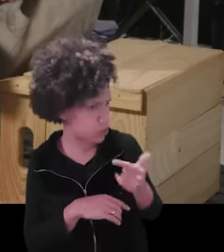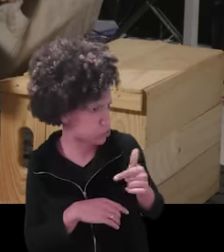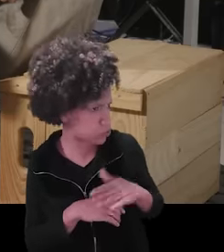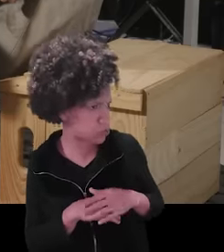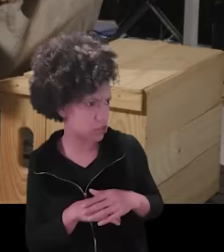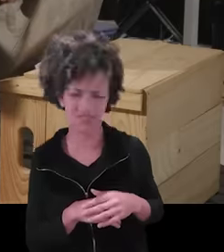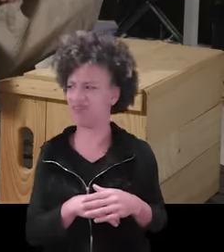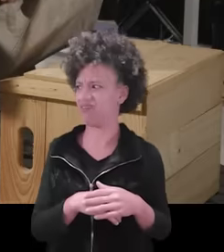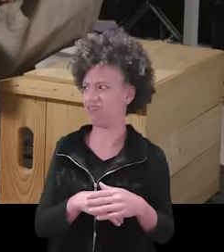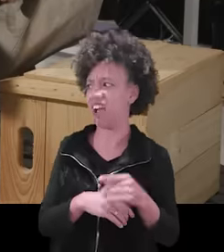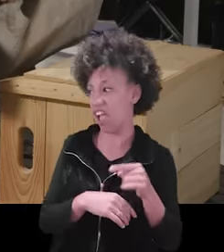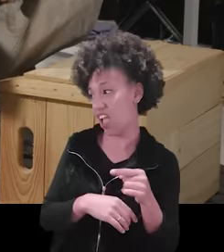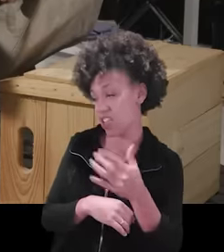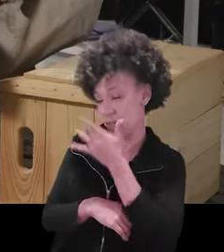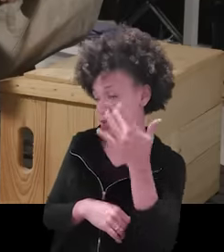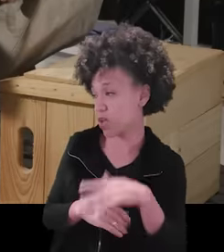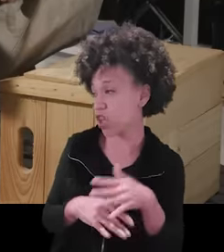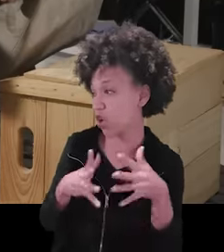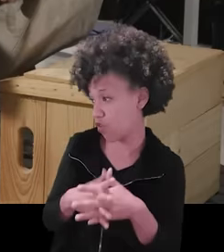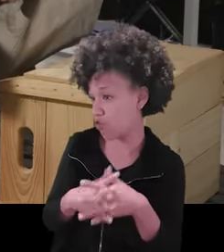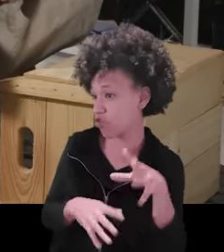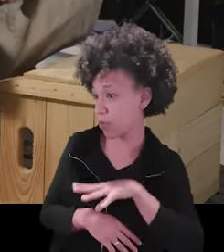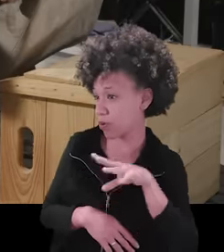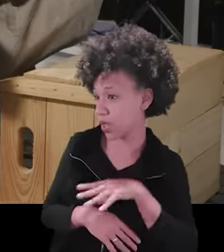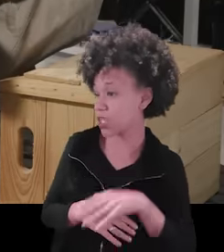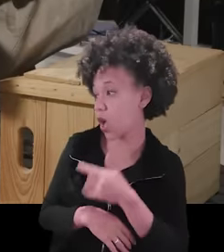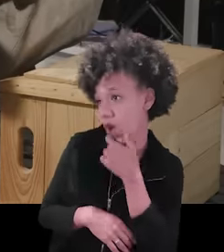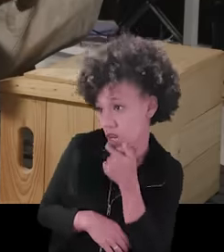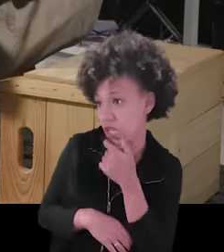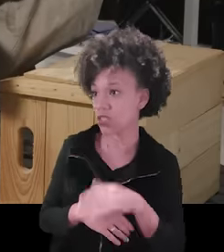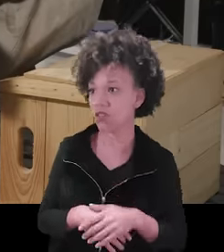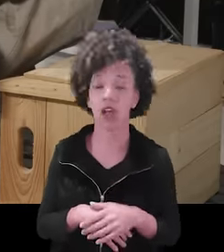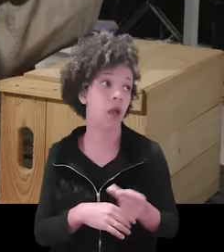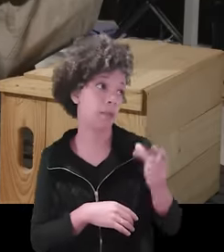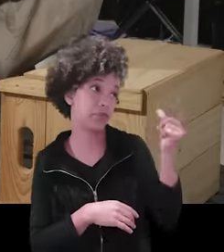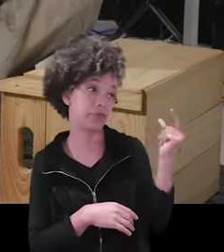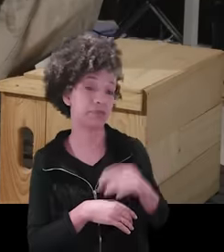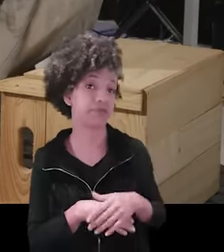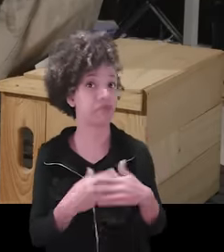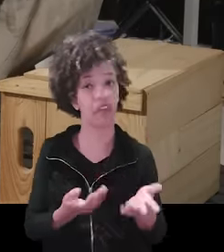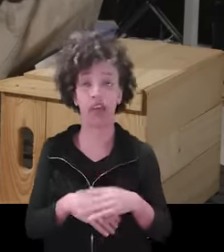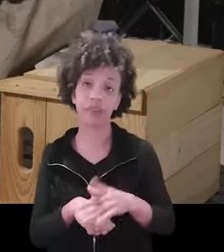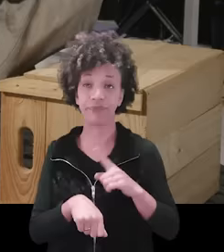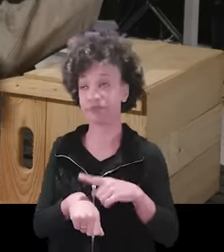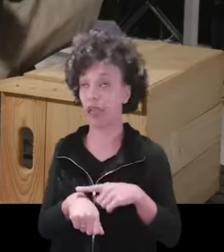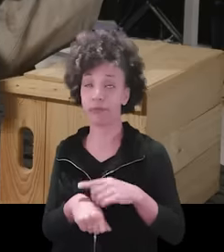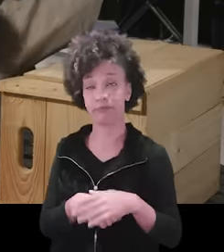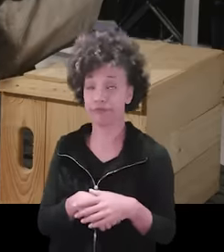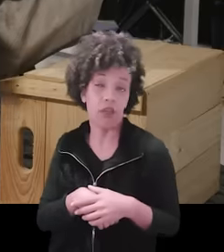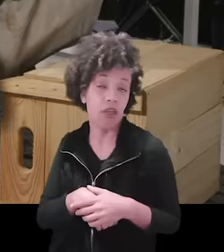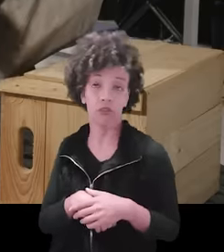lembra quando não tinha também é só que escalam esse cara é aquele cara que se confunde português com inglês aí eu com muito tempo lá eu tava lá eu tô muito